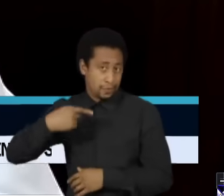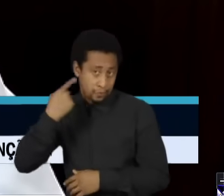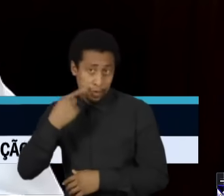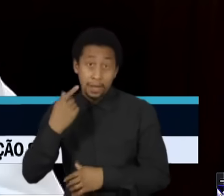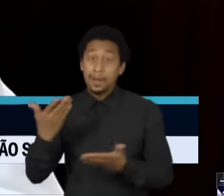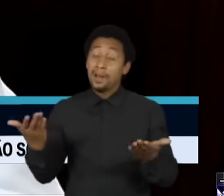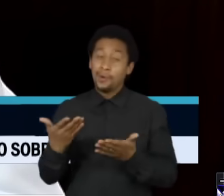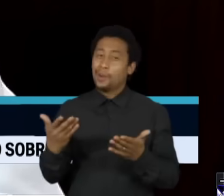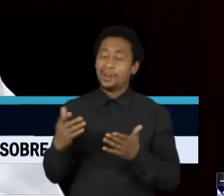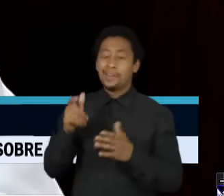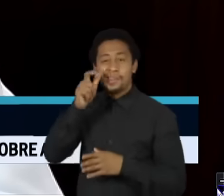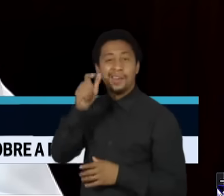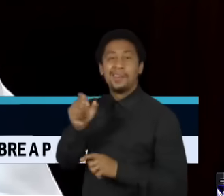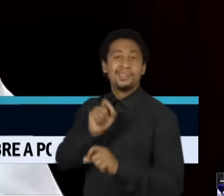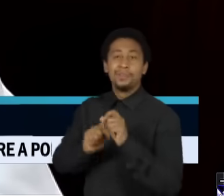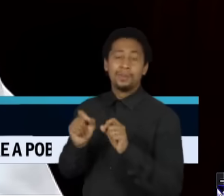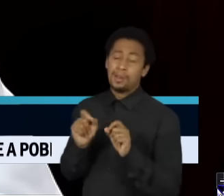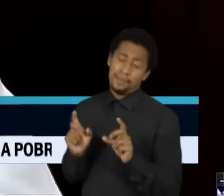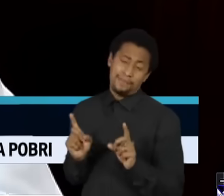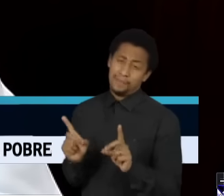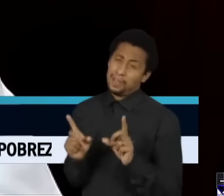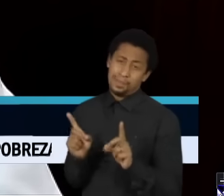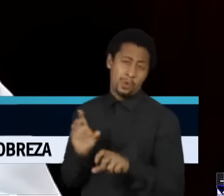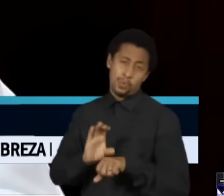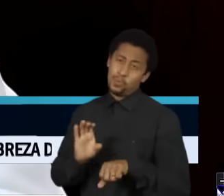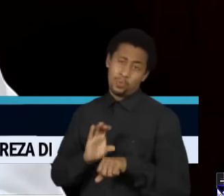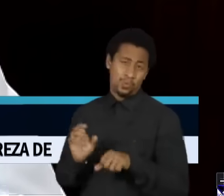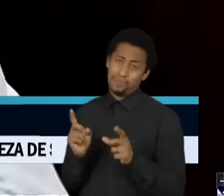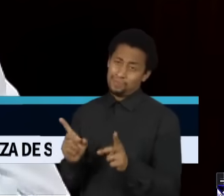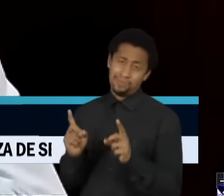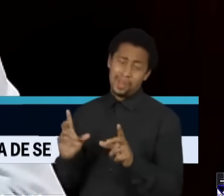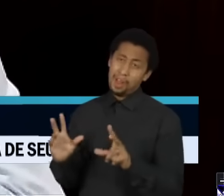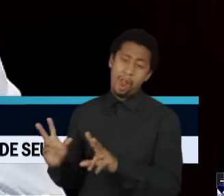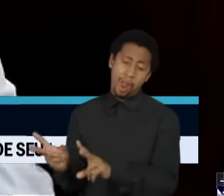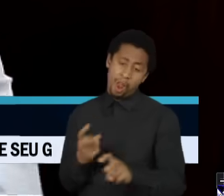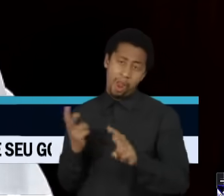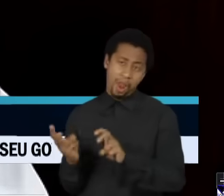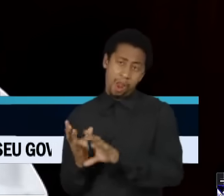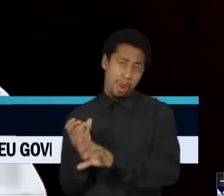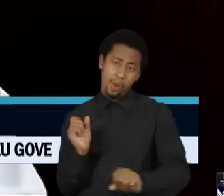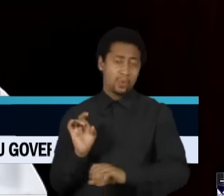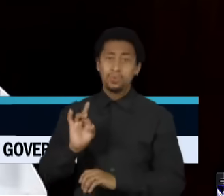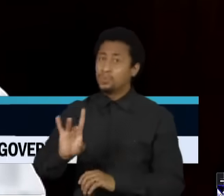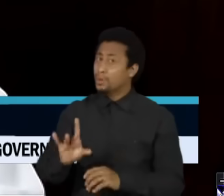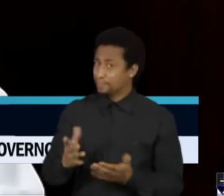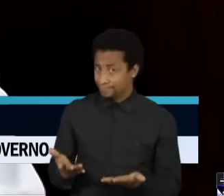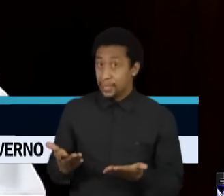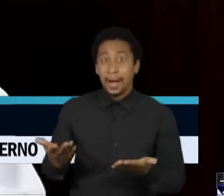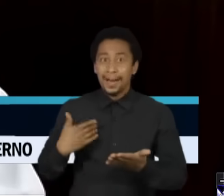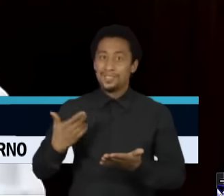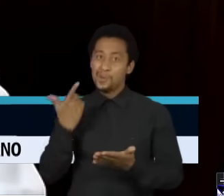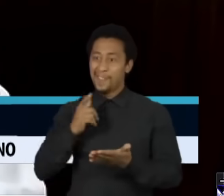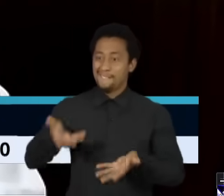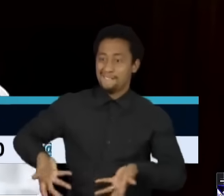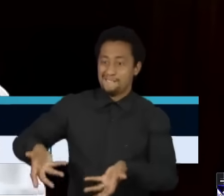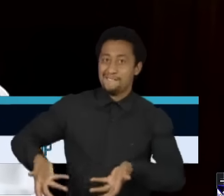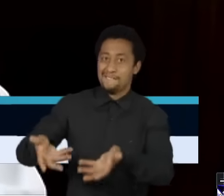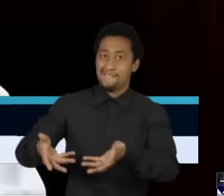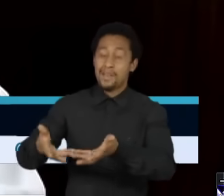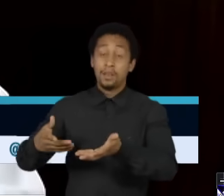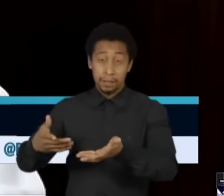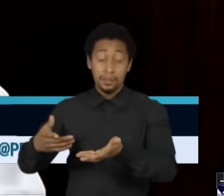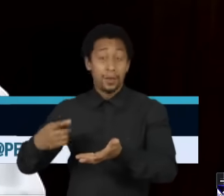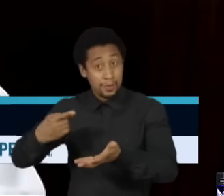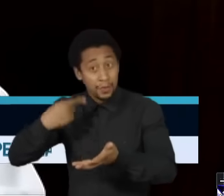consumo eh eh existe por trás disto. E eu diria que tão consumindo um produto de